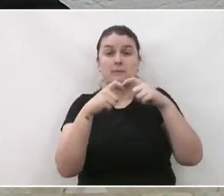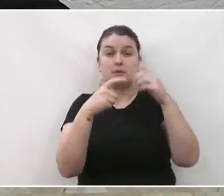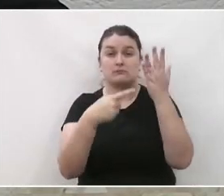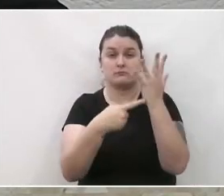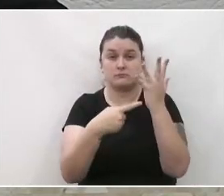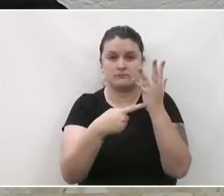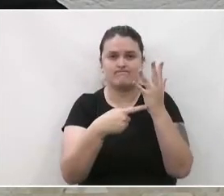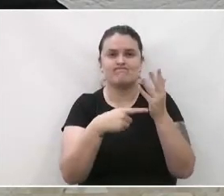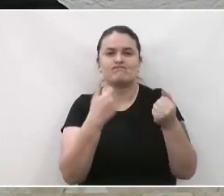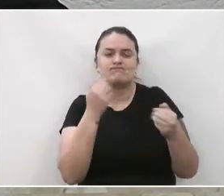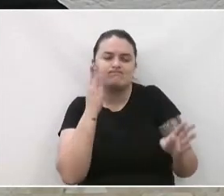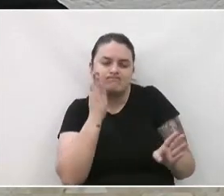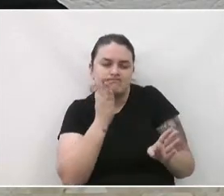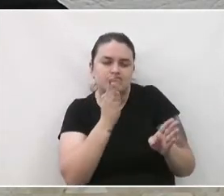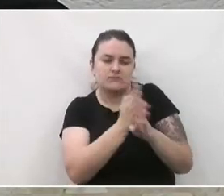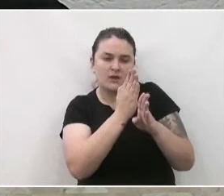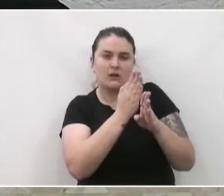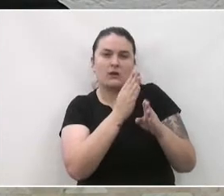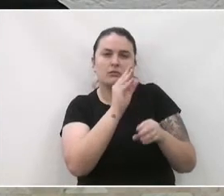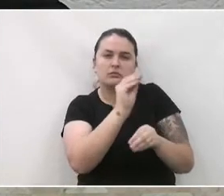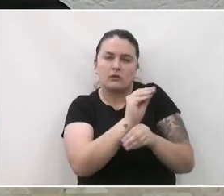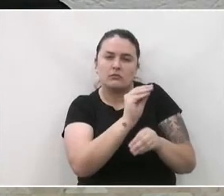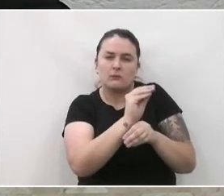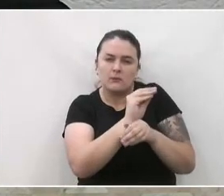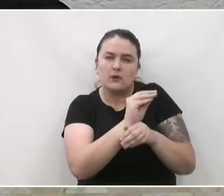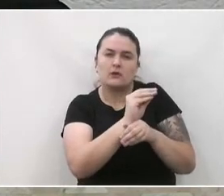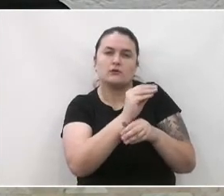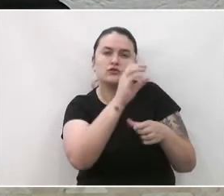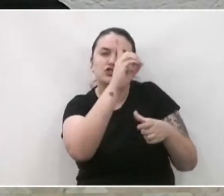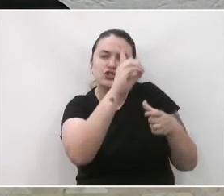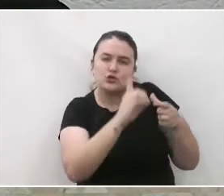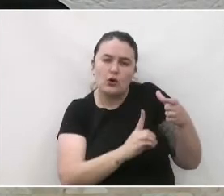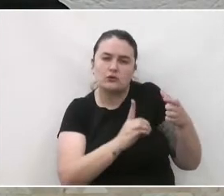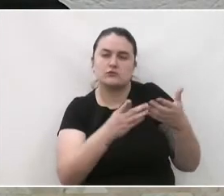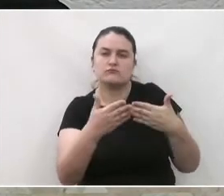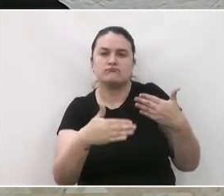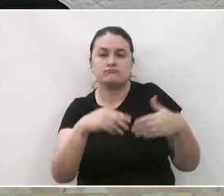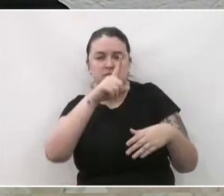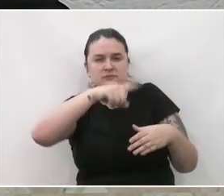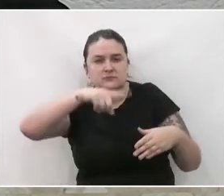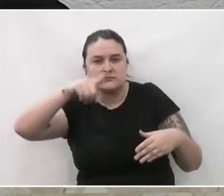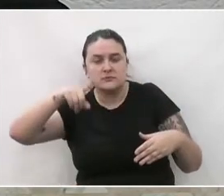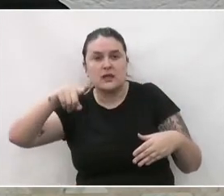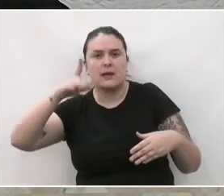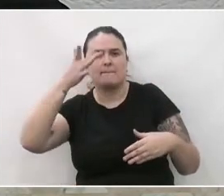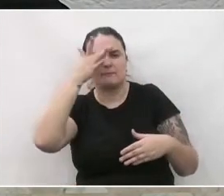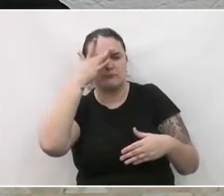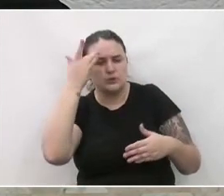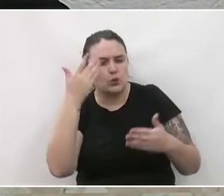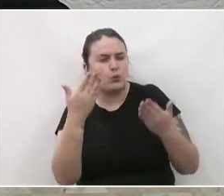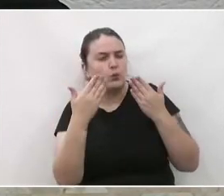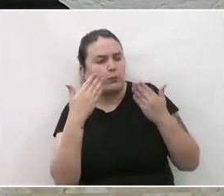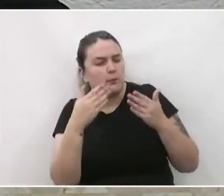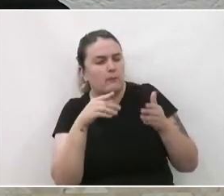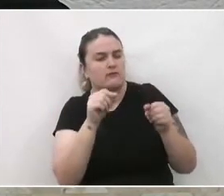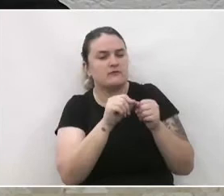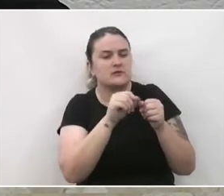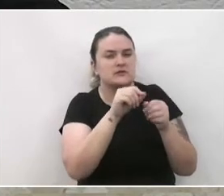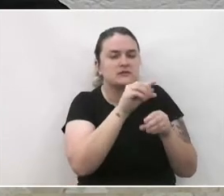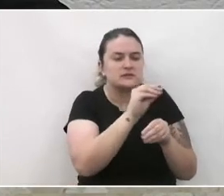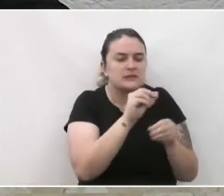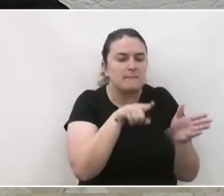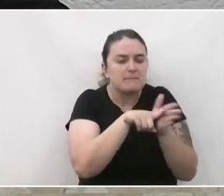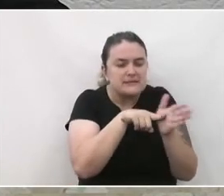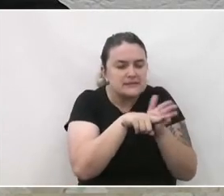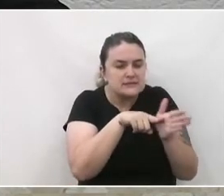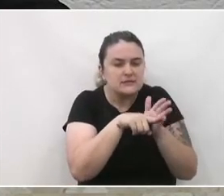de identificar o transtorno em vários níveis. Quando identificados os suspeitos, é feito um acompanhamento e observação para a